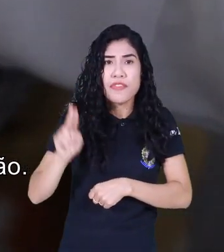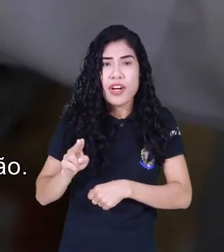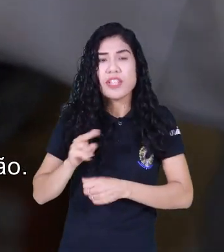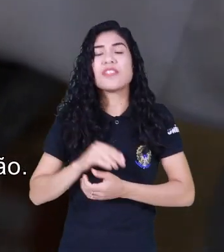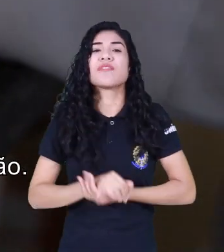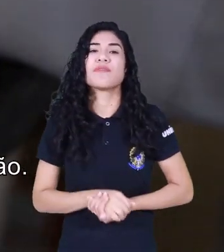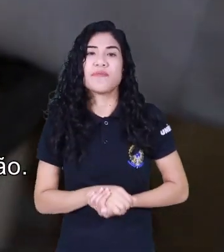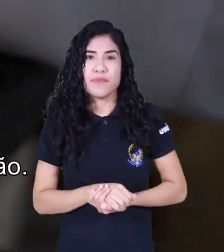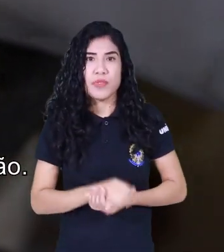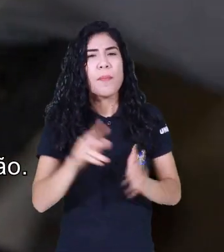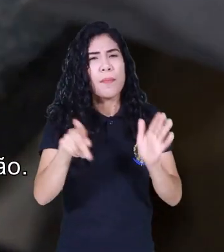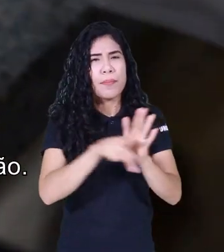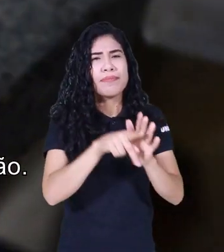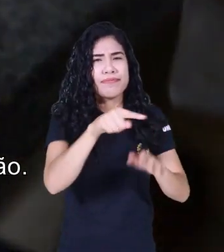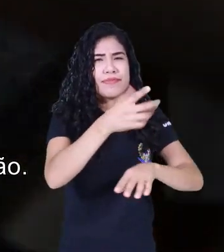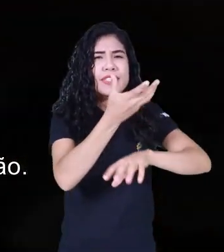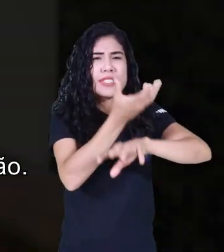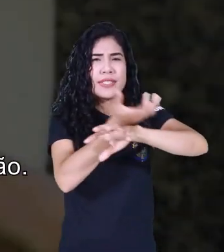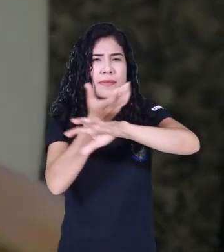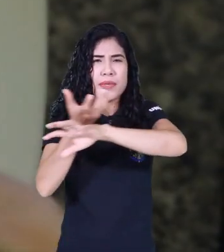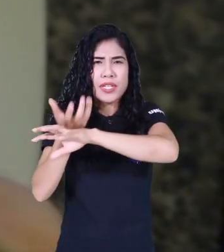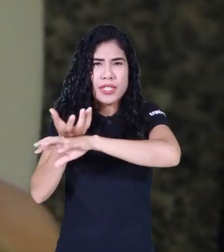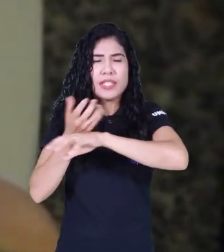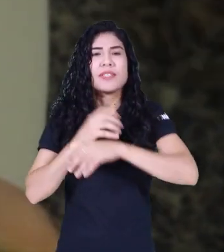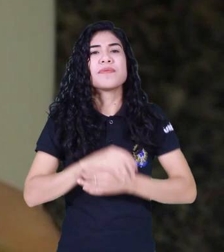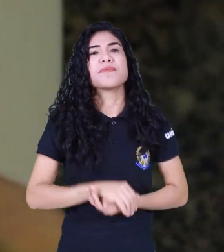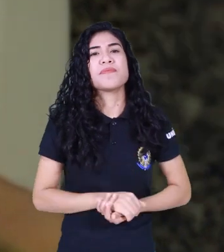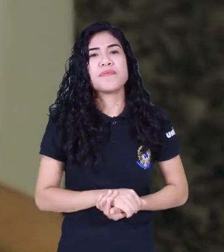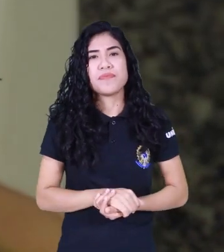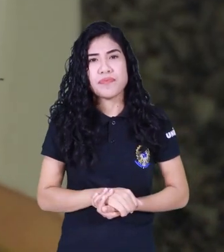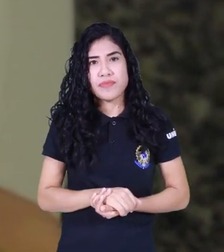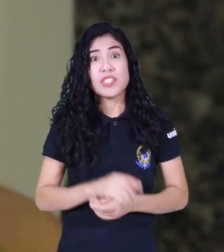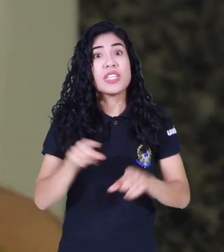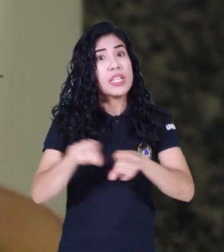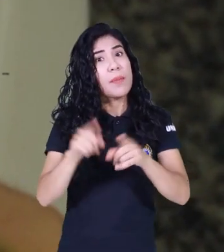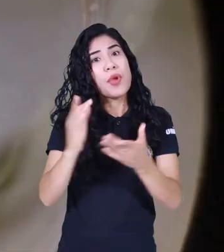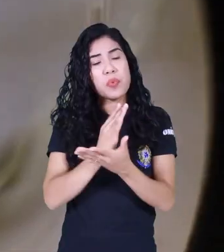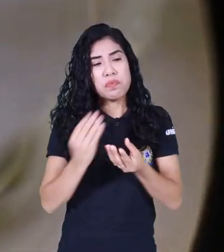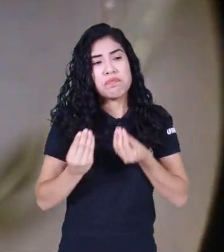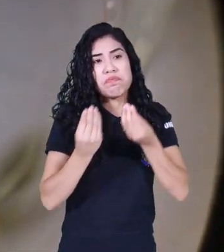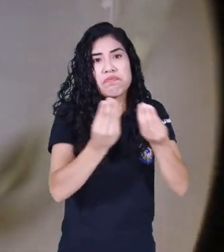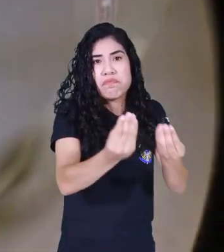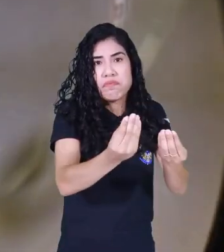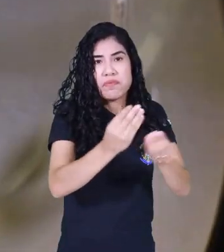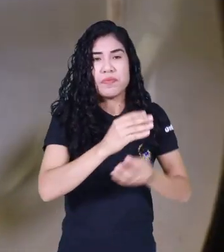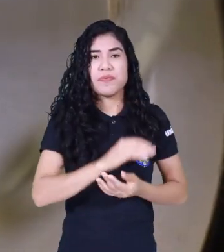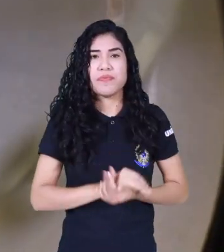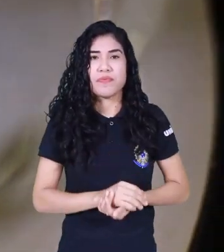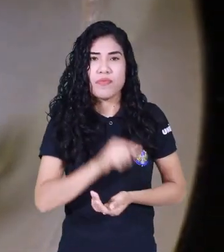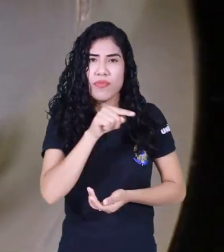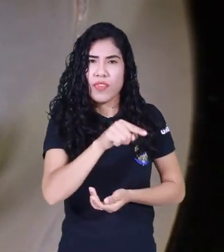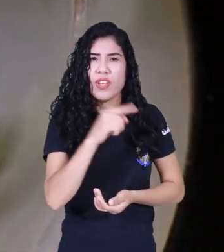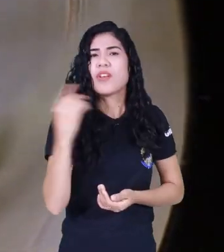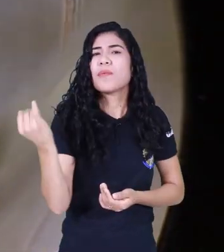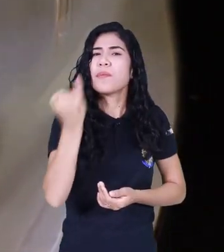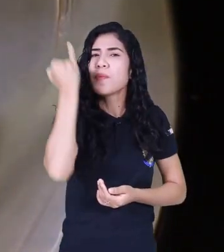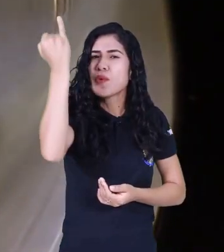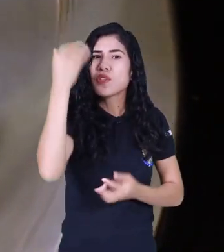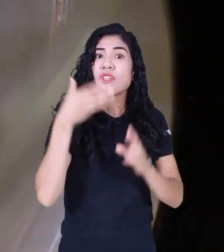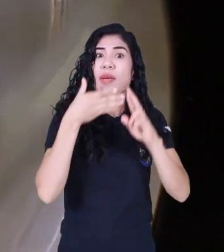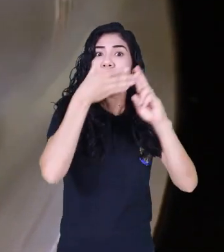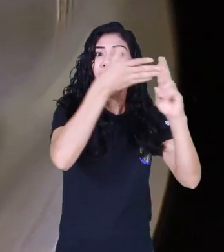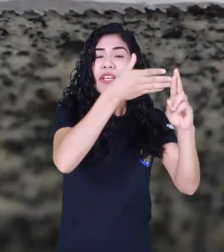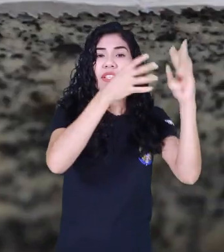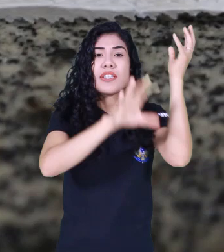das atividades de disciplinas e trabalhos de graduação. Também podem vir de doações. A coleção é importante por ser representativa da